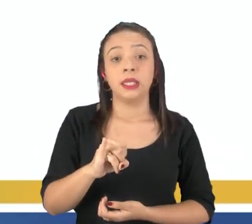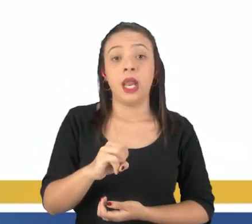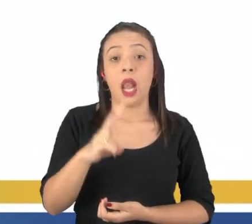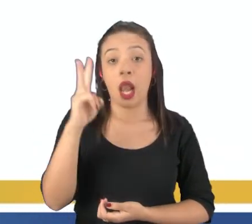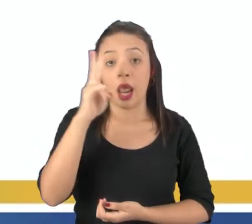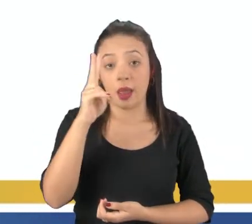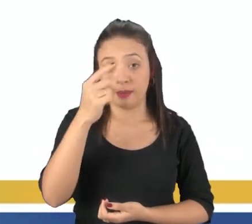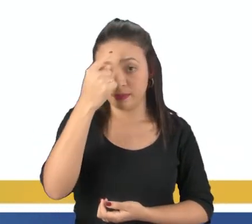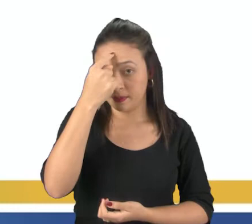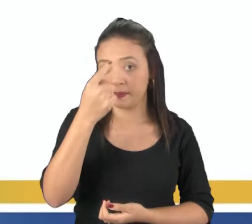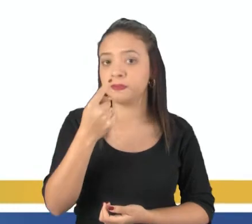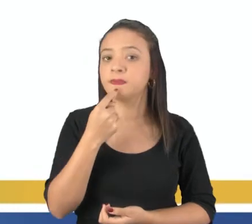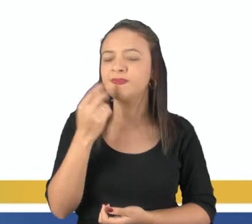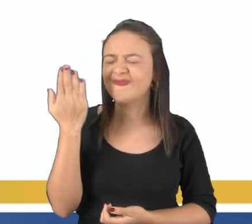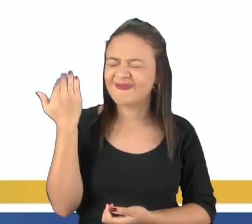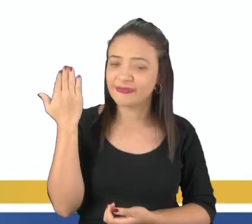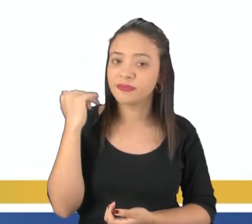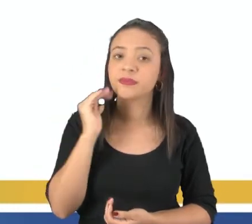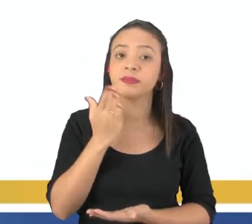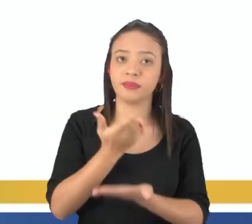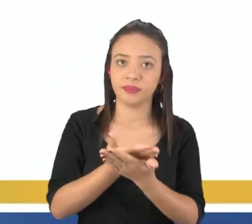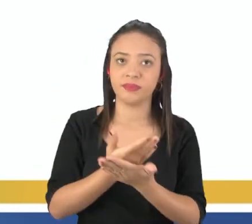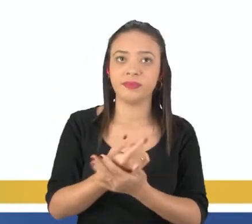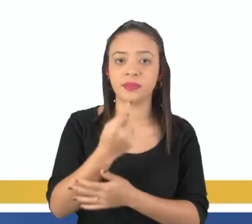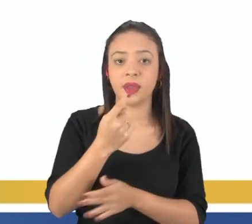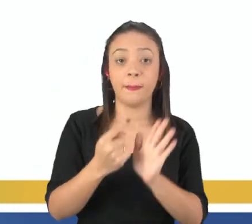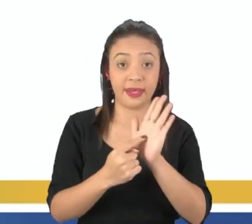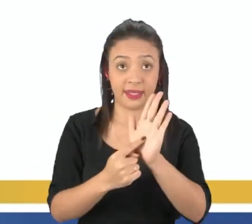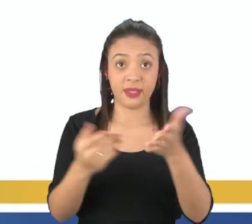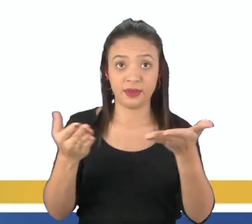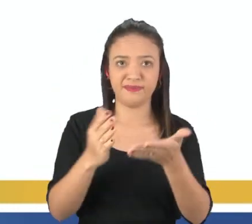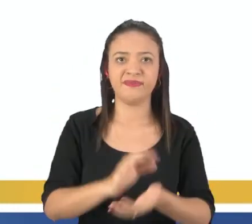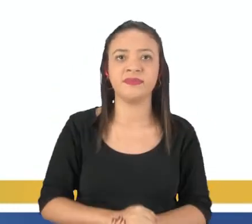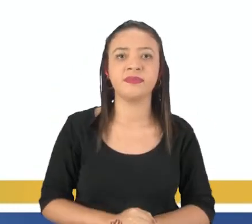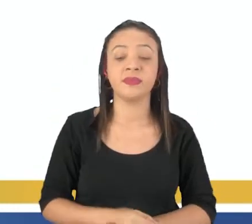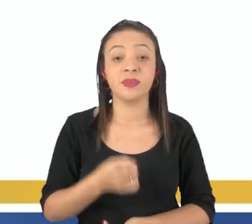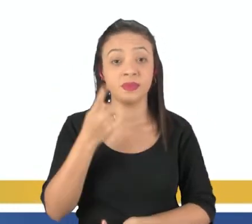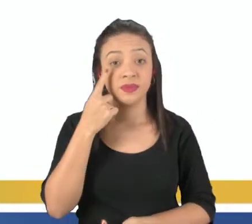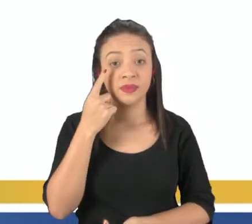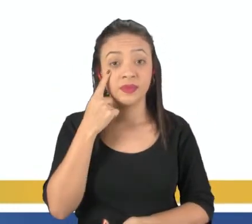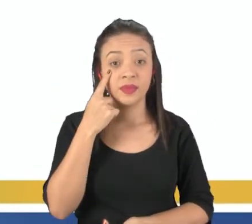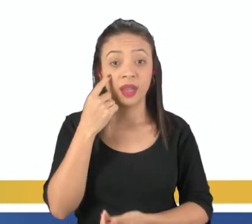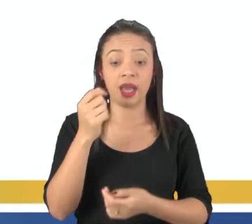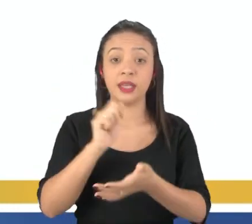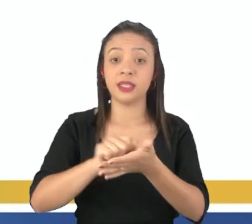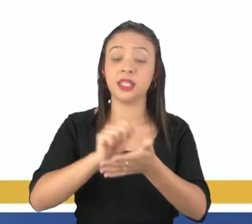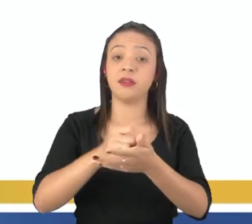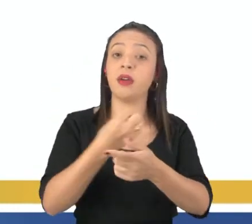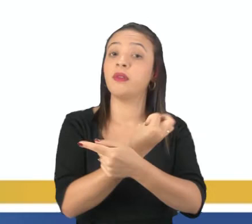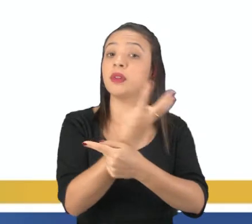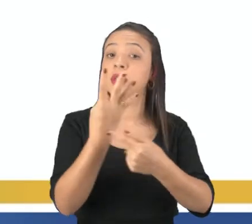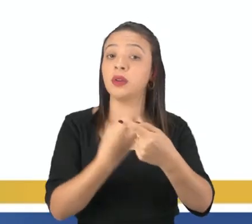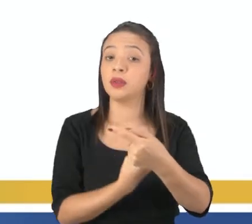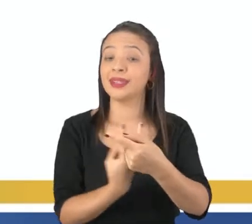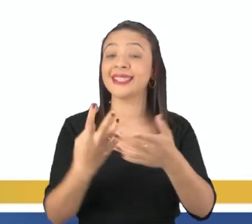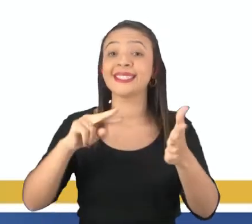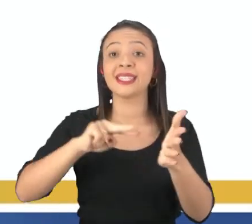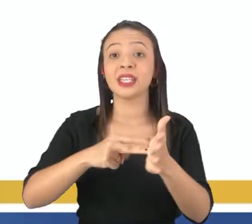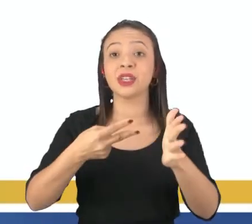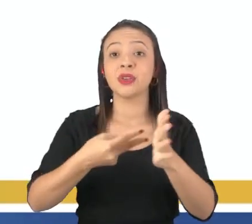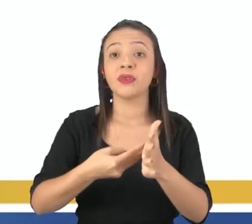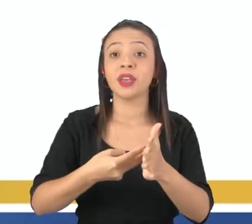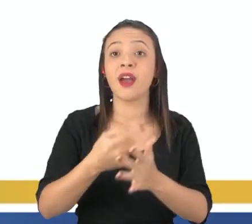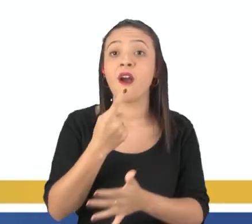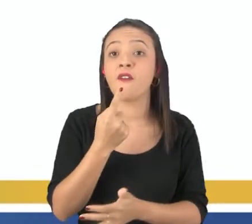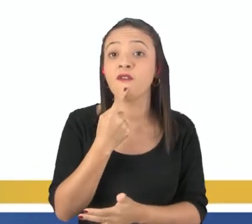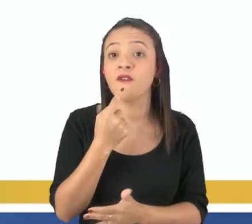anterior o que foi aqui nós analisamos agora escreva a fração que representa a parte pintada de vermelho